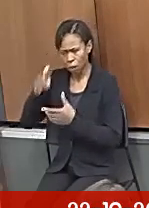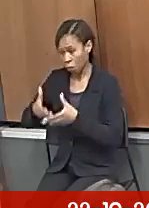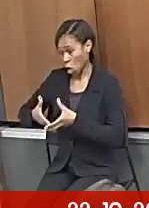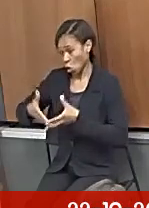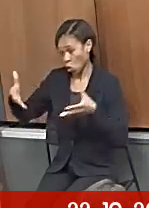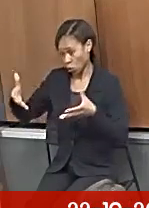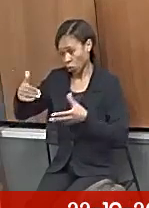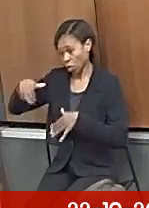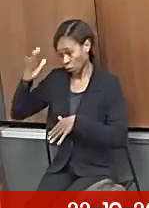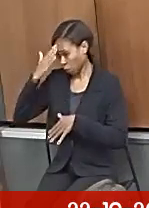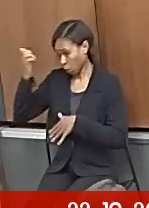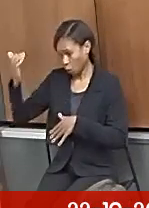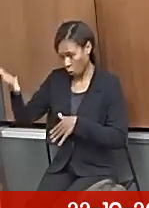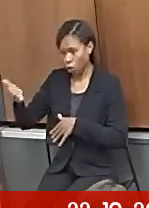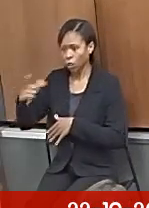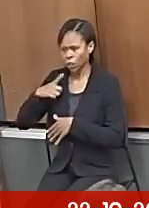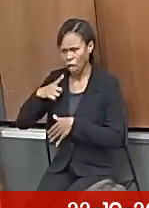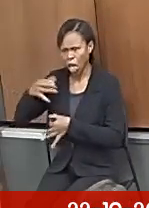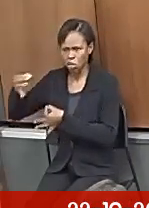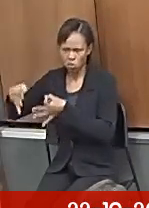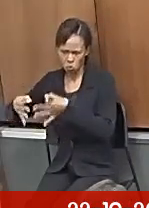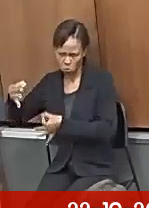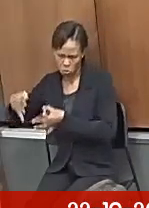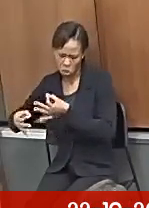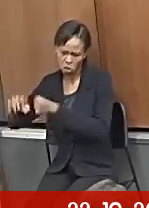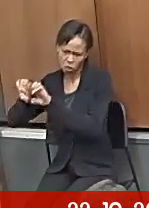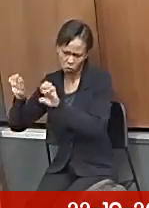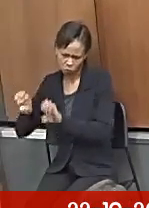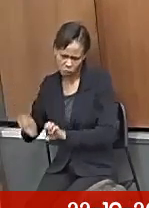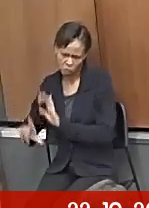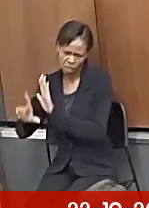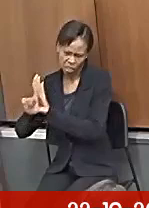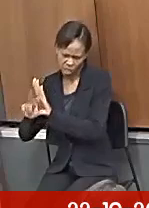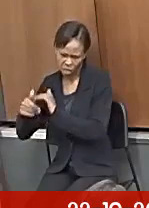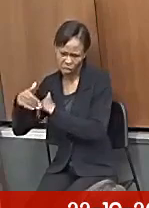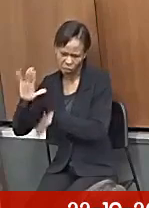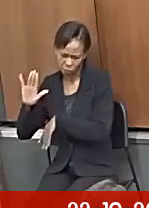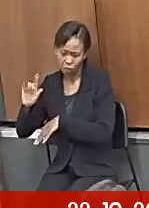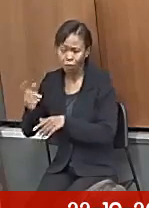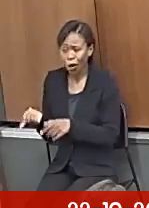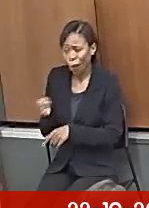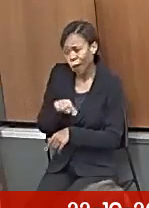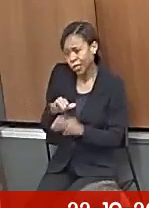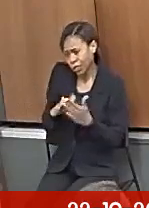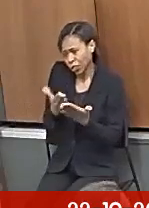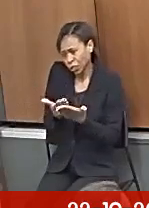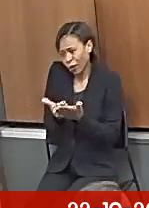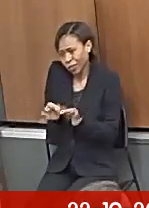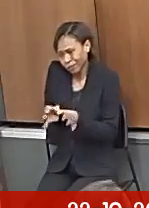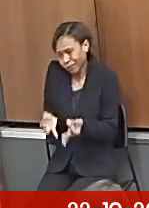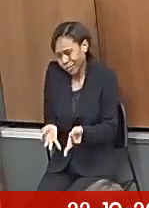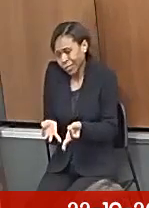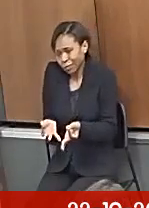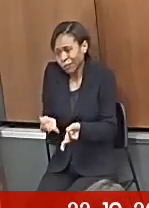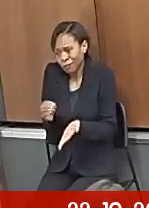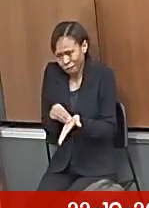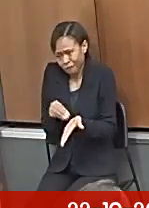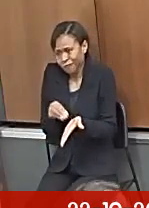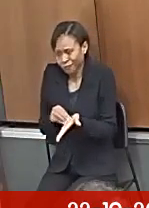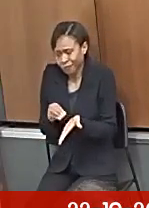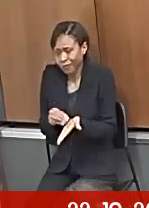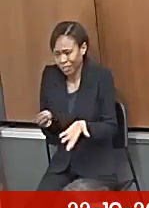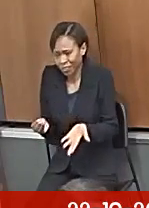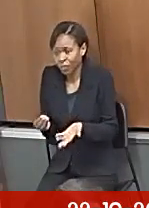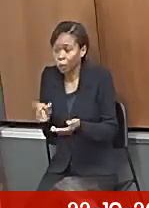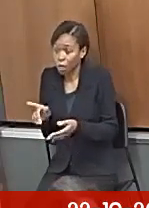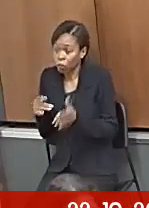como legislativo, como de estrutura, enfim. Mas as menores escolas, realmente, falta isso, e é o que o sindicato vem se